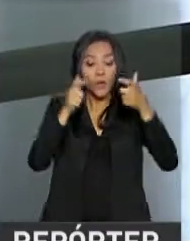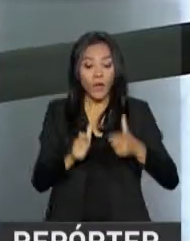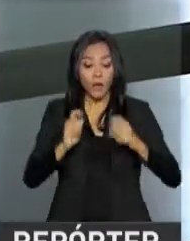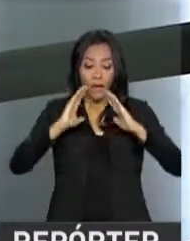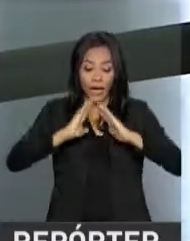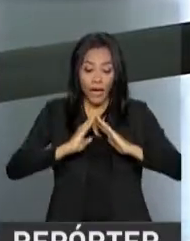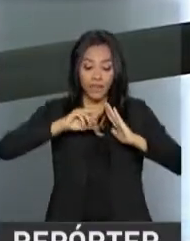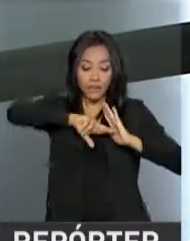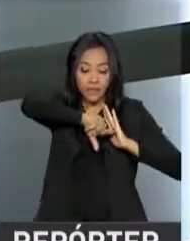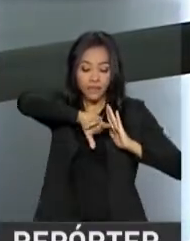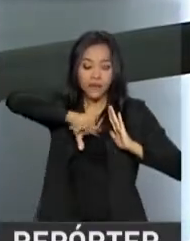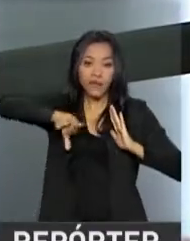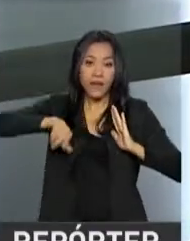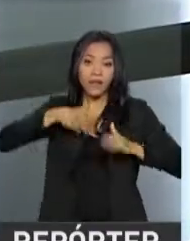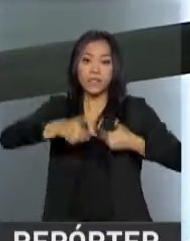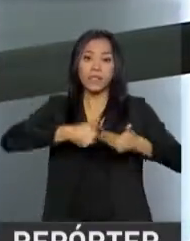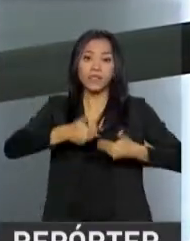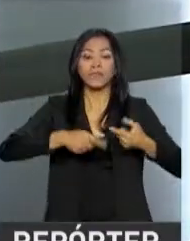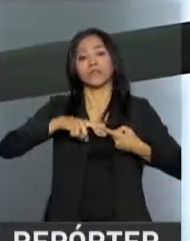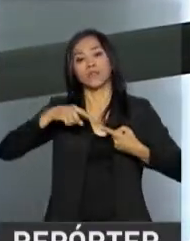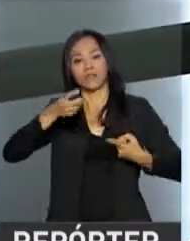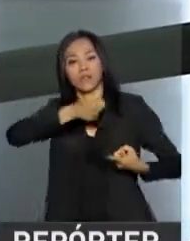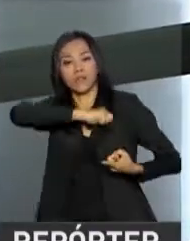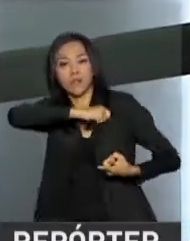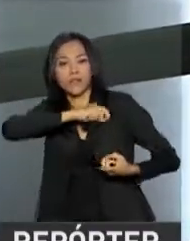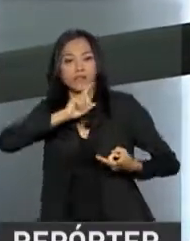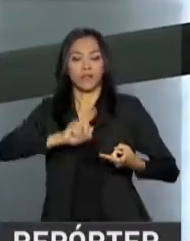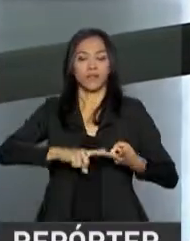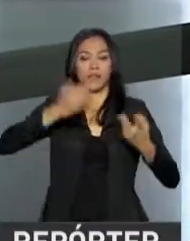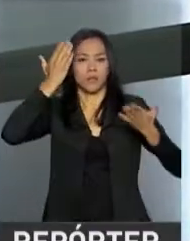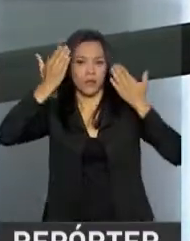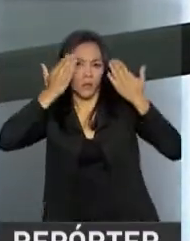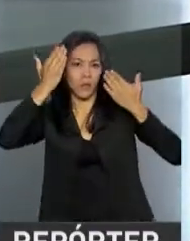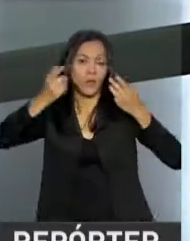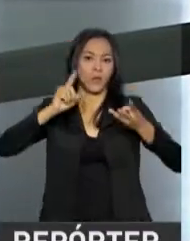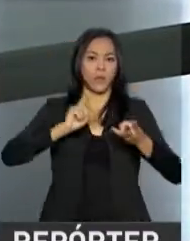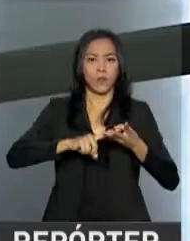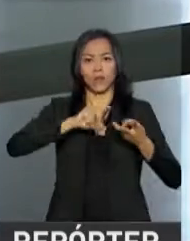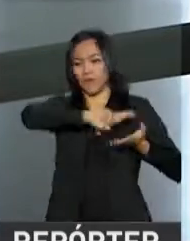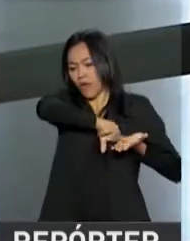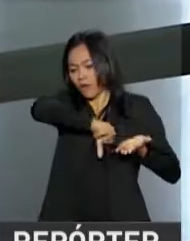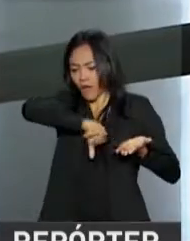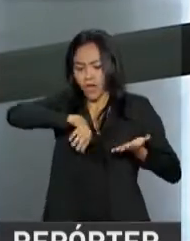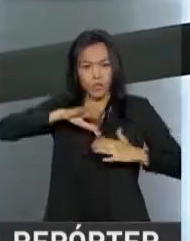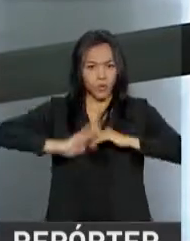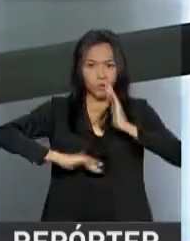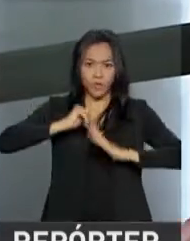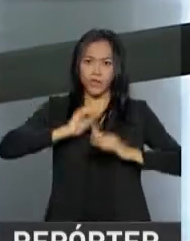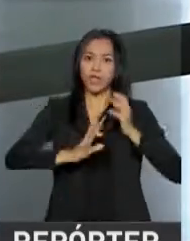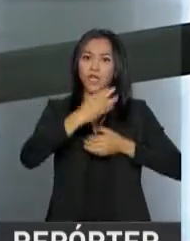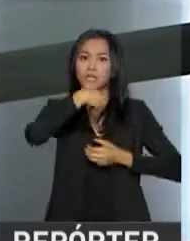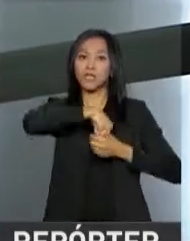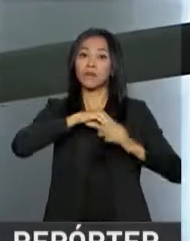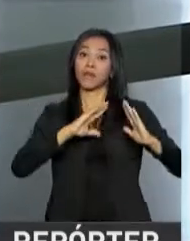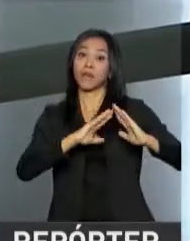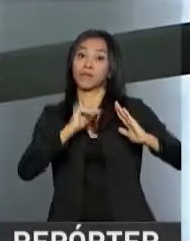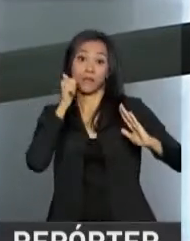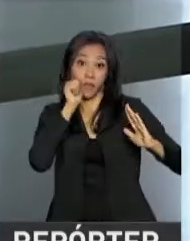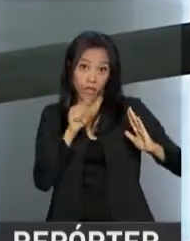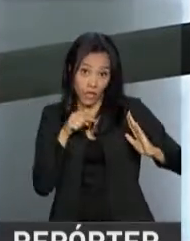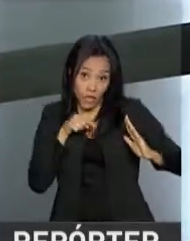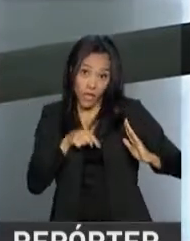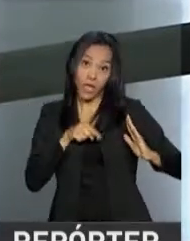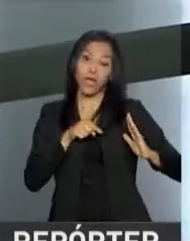atendimento psicológico e toda a estrutura que uma mulher vítima de violência e vítimas de violência precisa pra